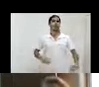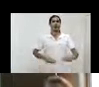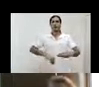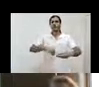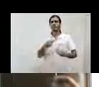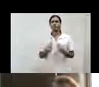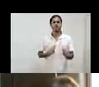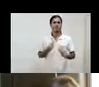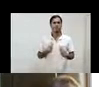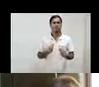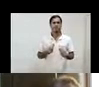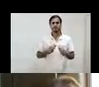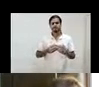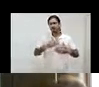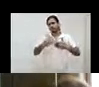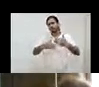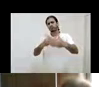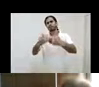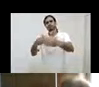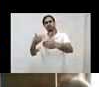no processo de pesquisa. Pode passar?